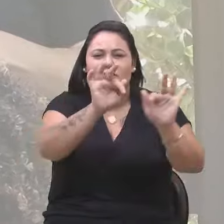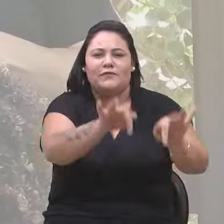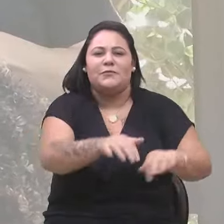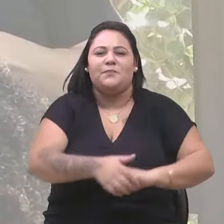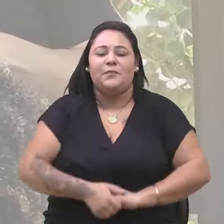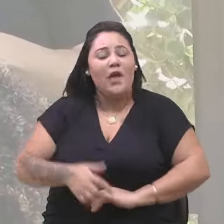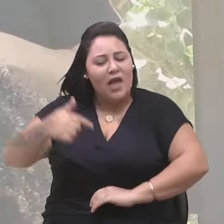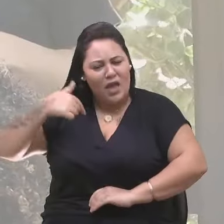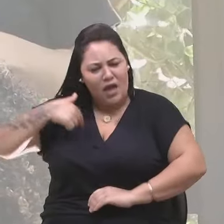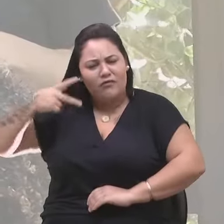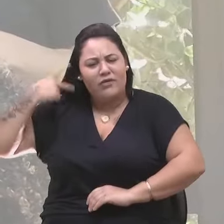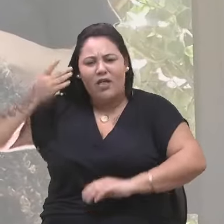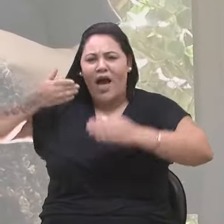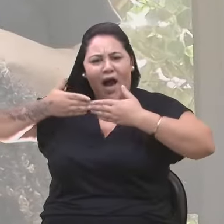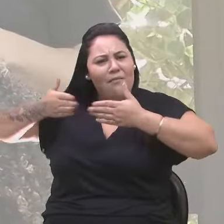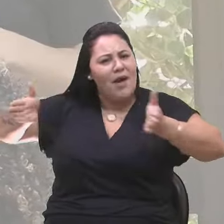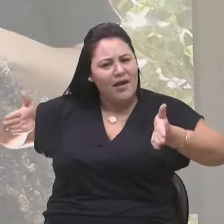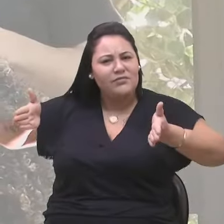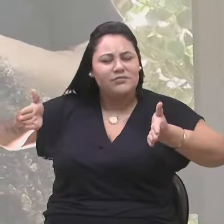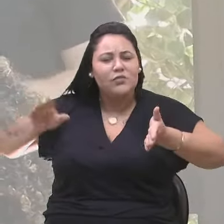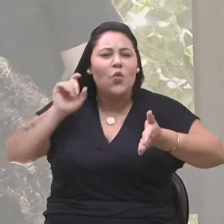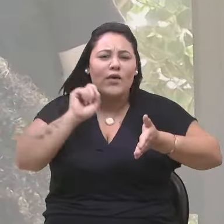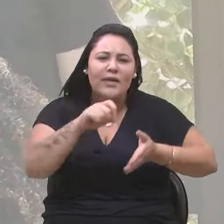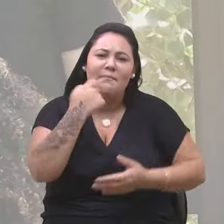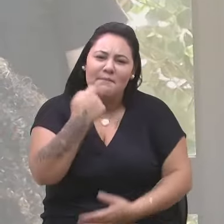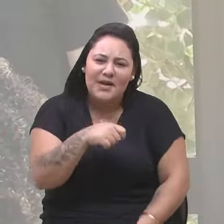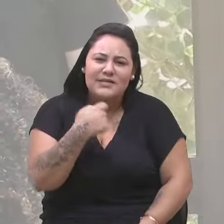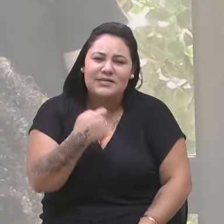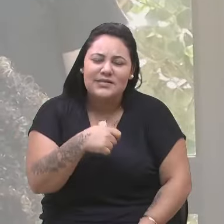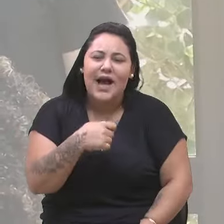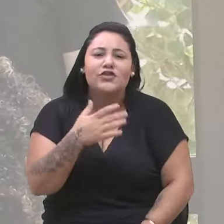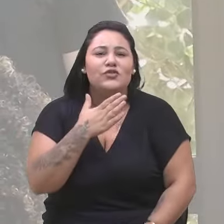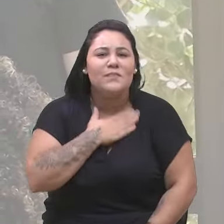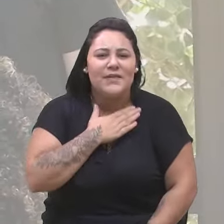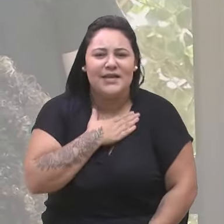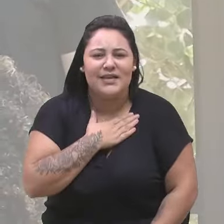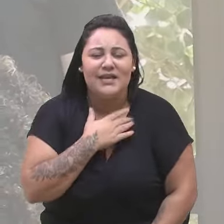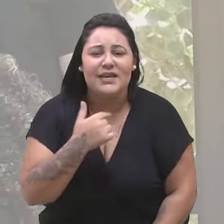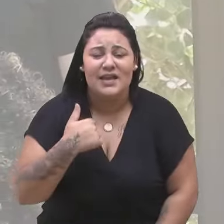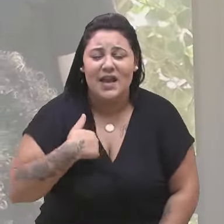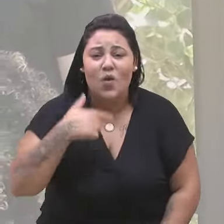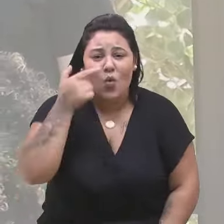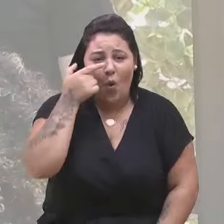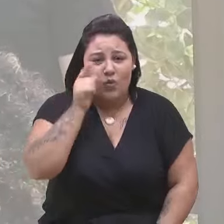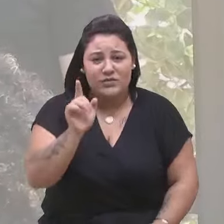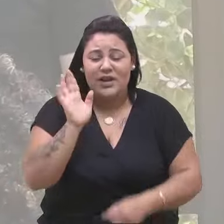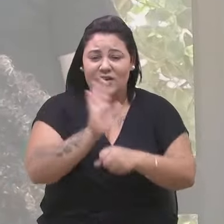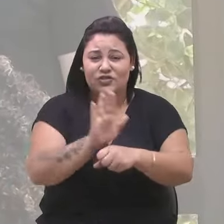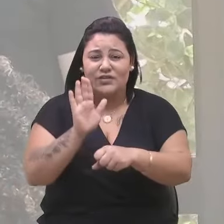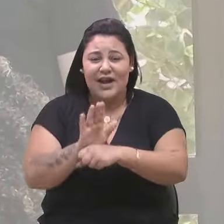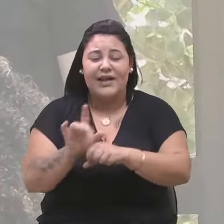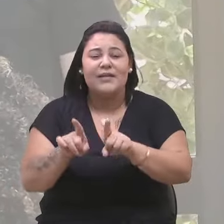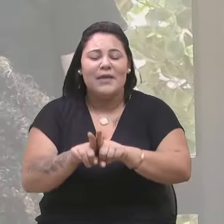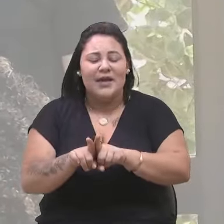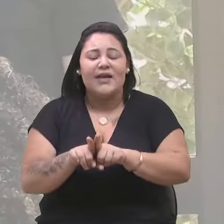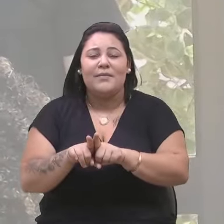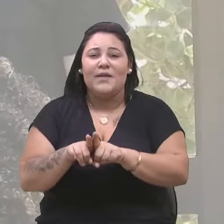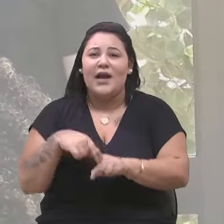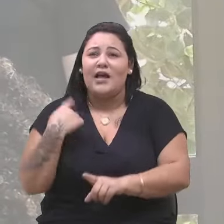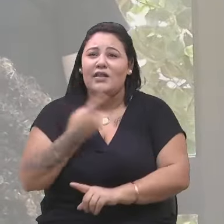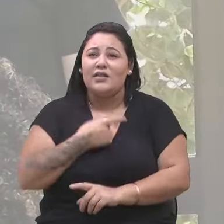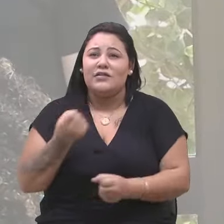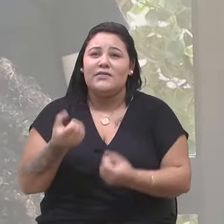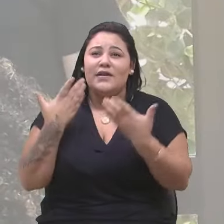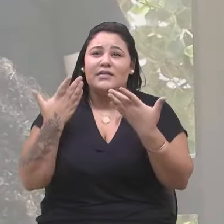à disposição, Bertão. O que precisar de mim, que eu possa ajudar, para que a nossa festa... Eu fico até